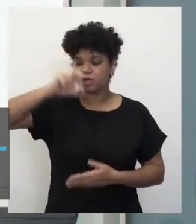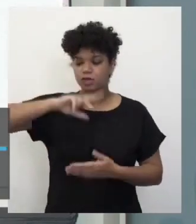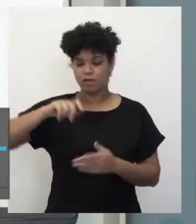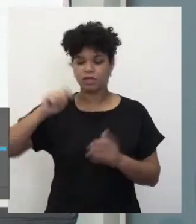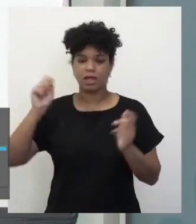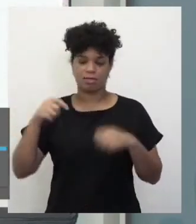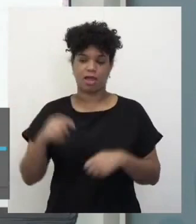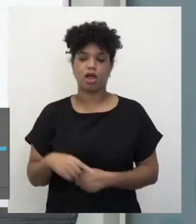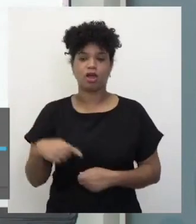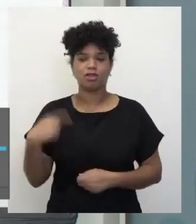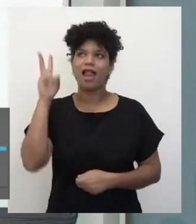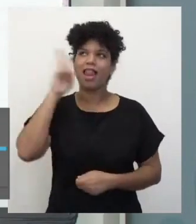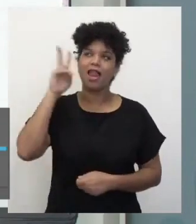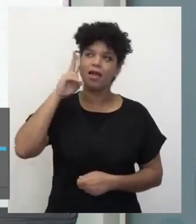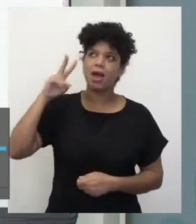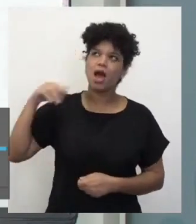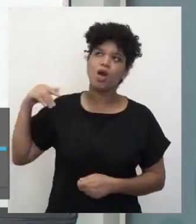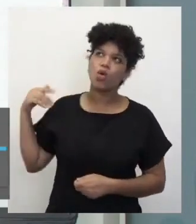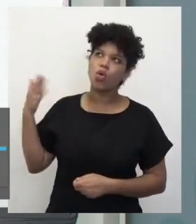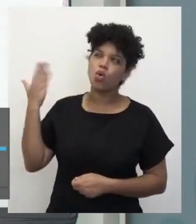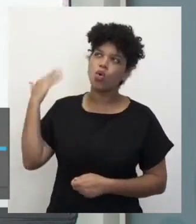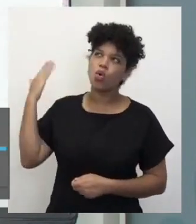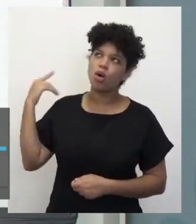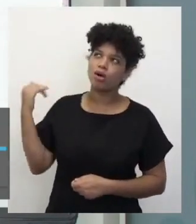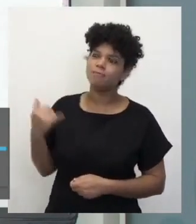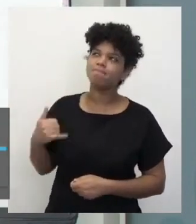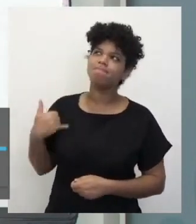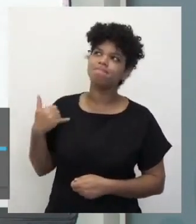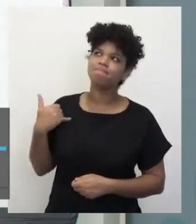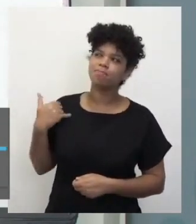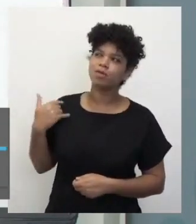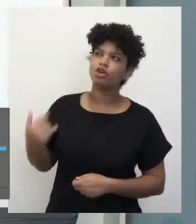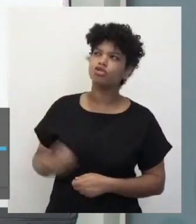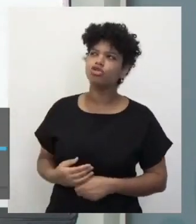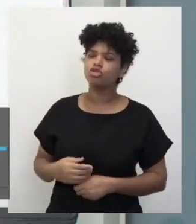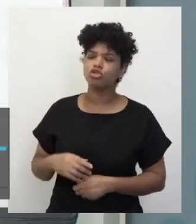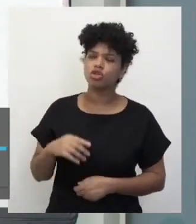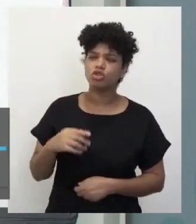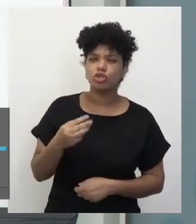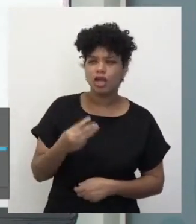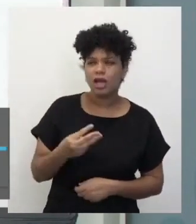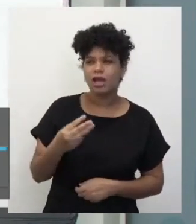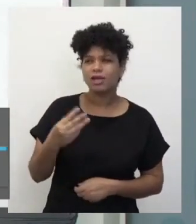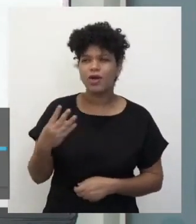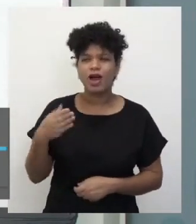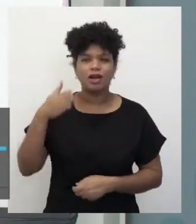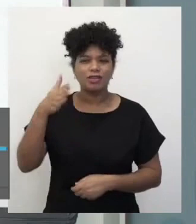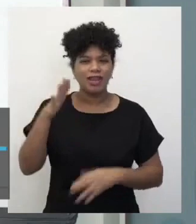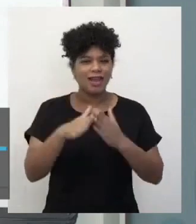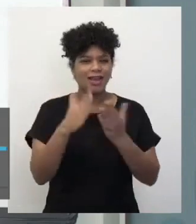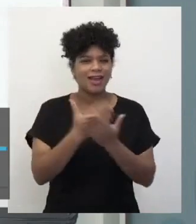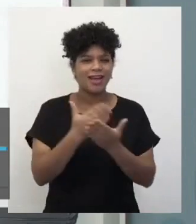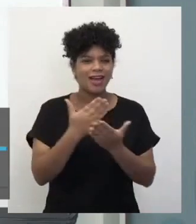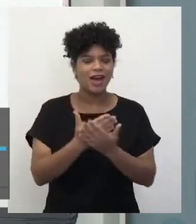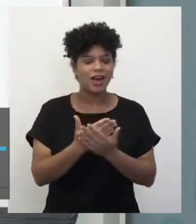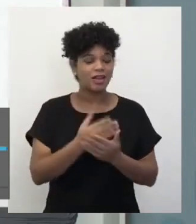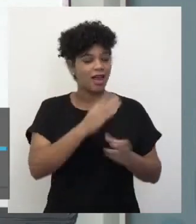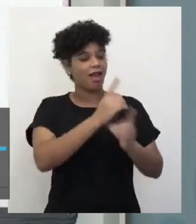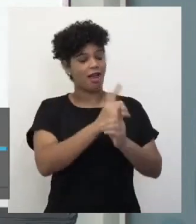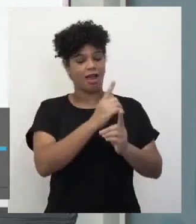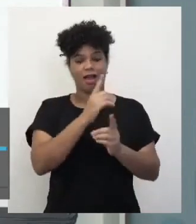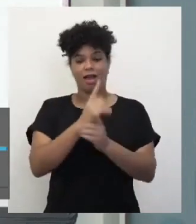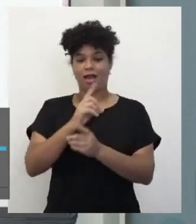todos nós, quando a gente lembra, né, quando a gente era criança, as primeiras interações na escola, né, as primeiras descobertas, sempre tinha aí